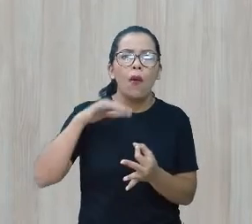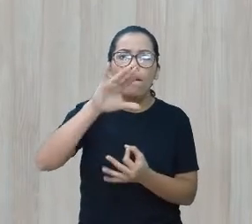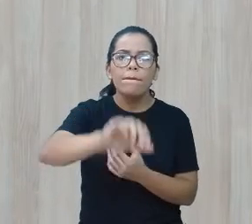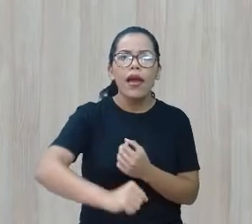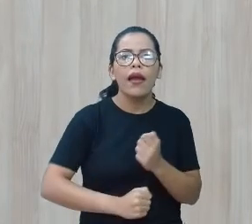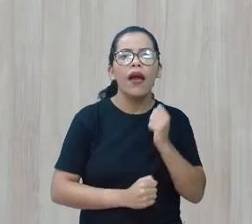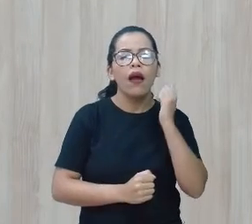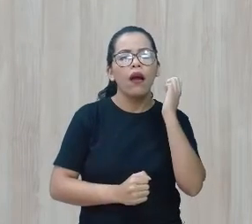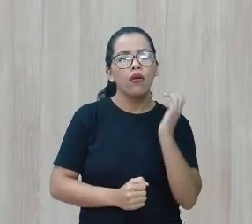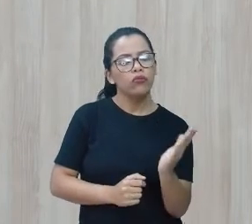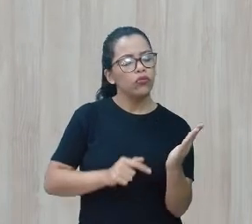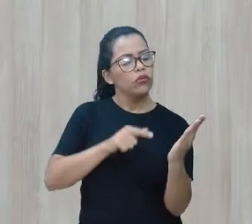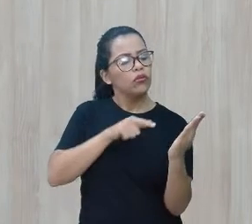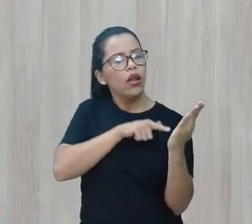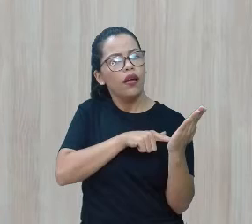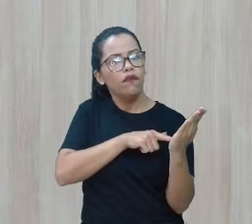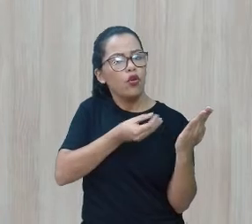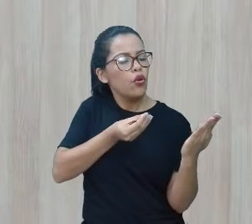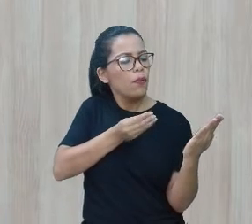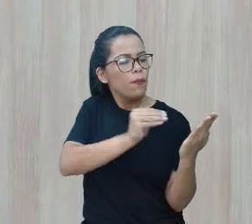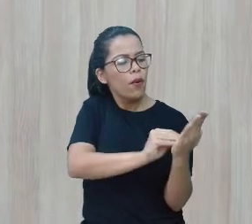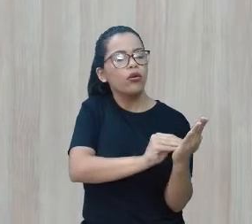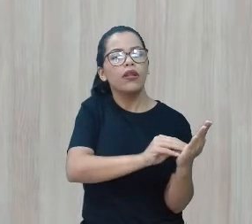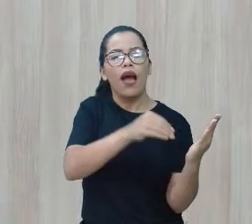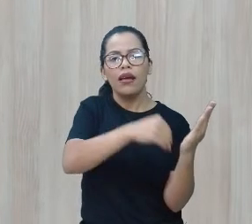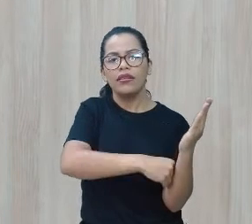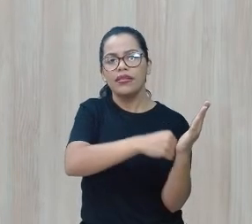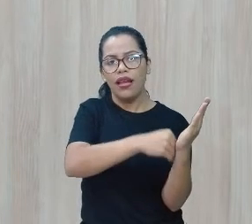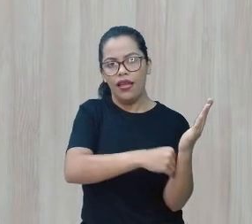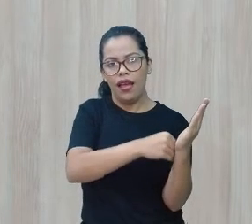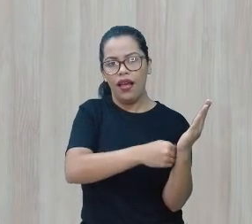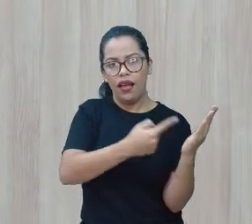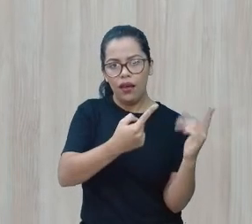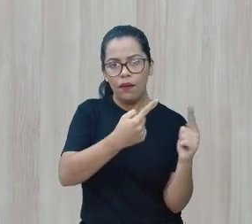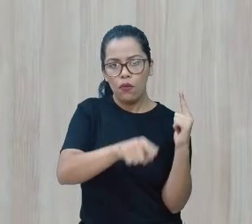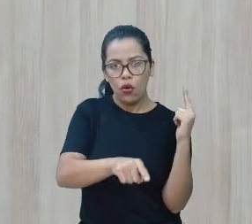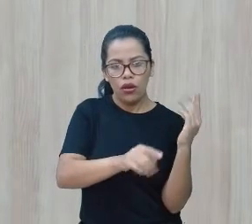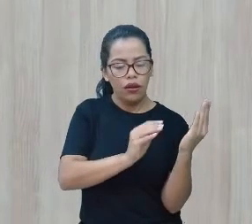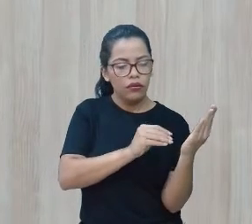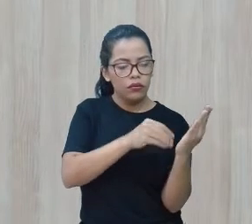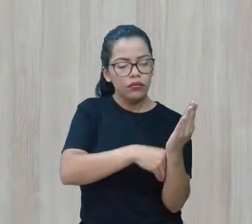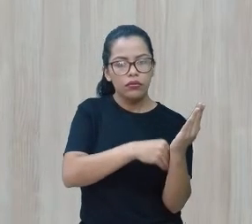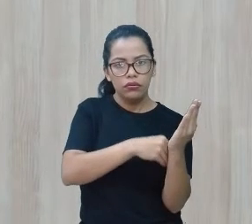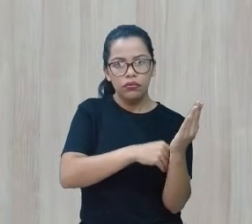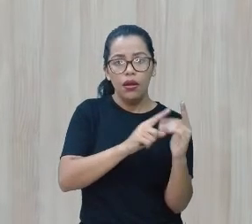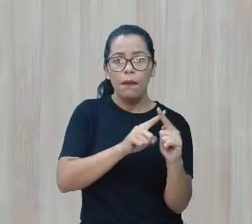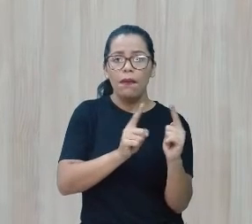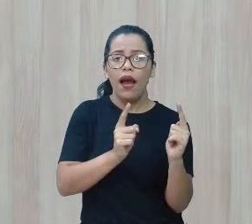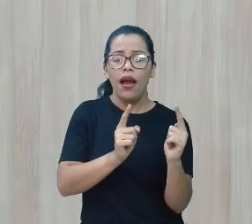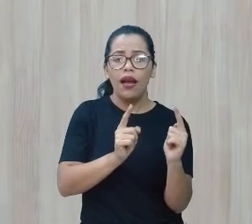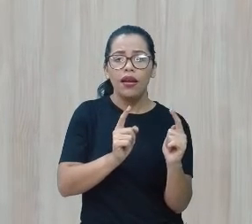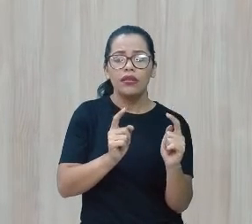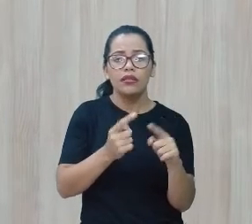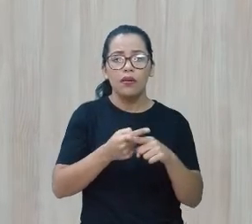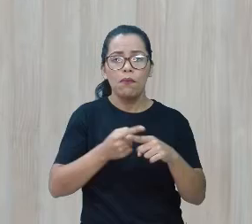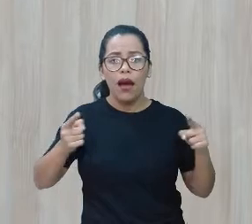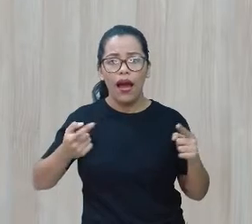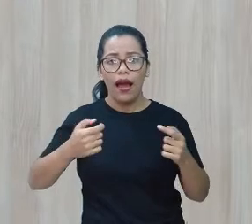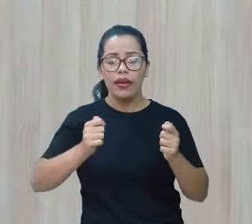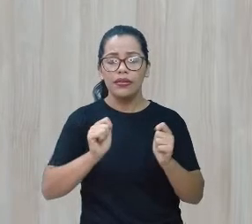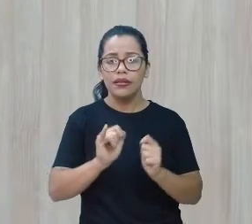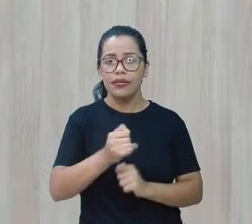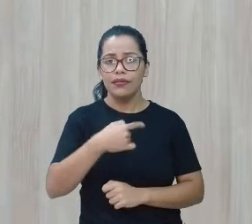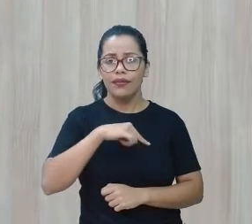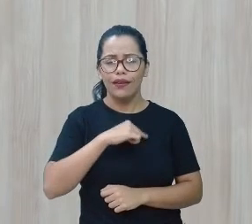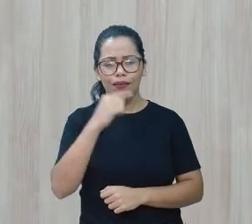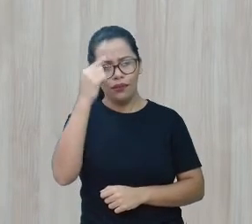eu inserir esse código e dizer assim, olha, essa é a senha do meu celular. Mas, se a gente parar para pensar de fato, como é que o celular